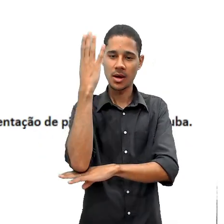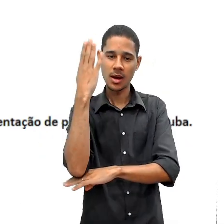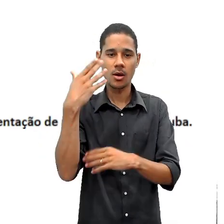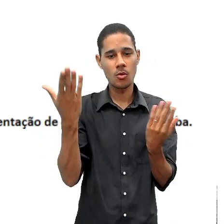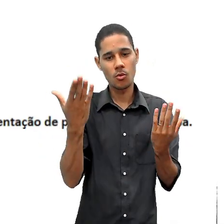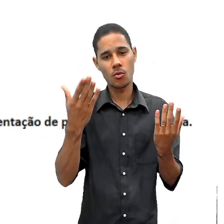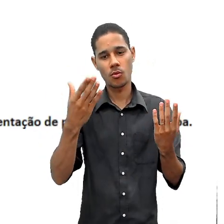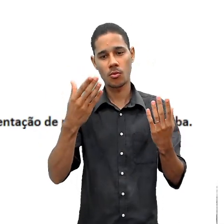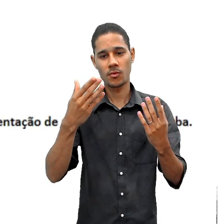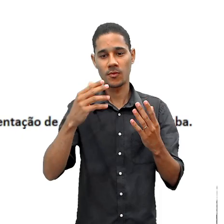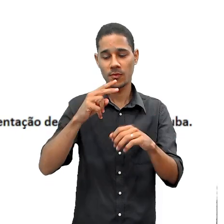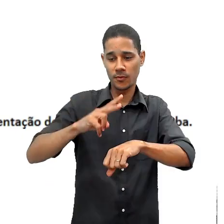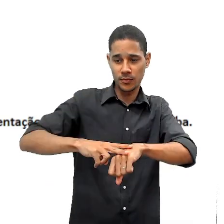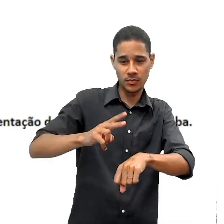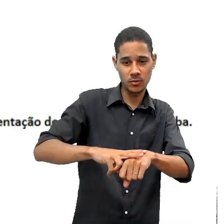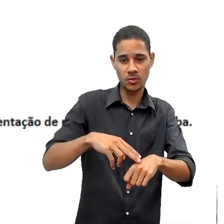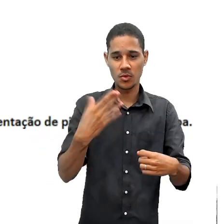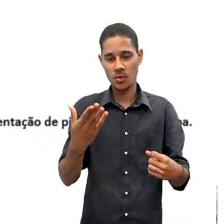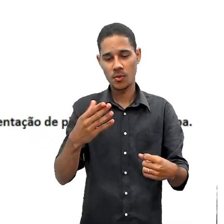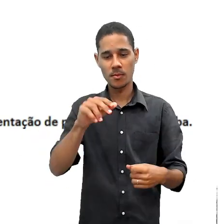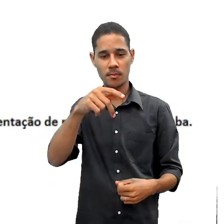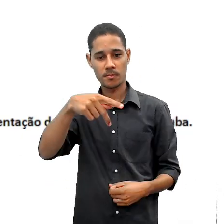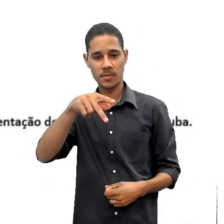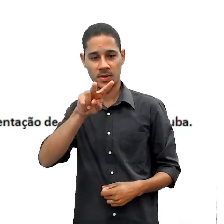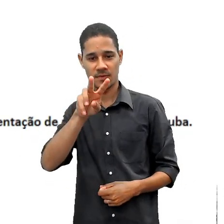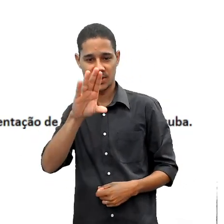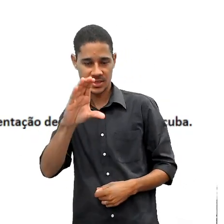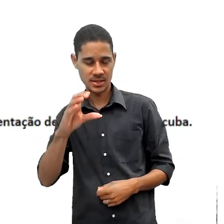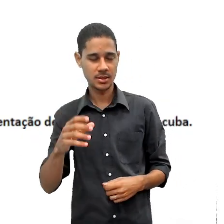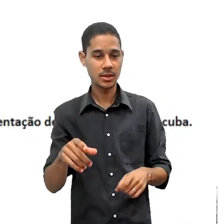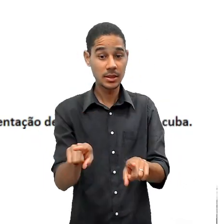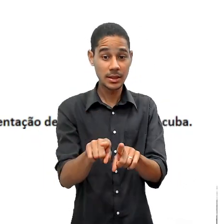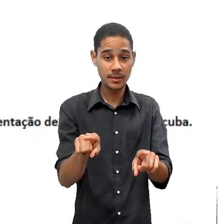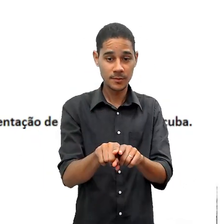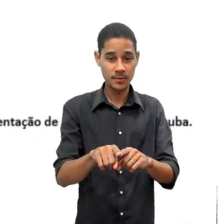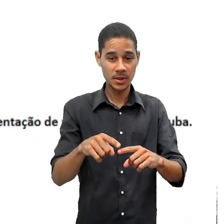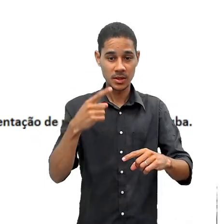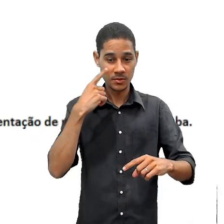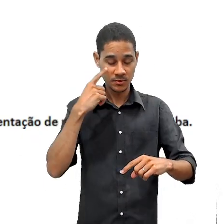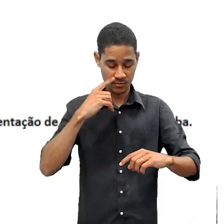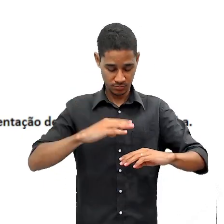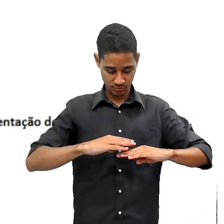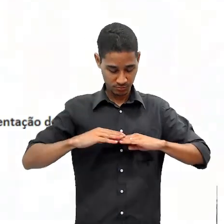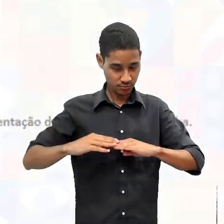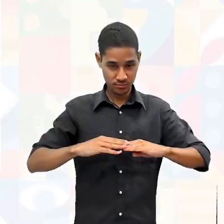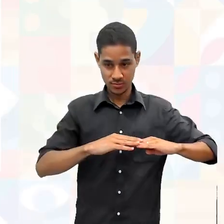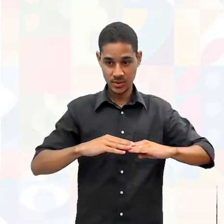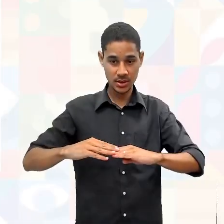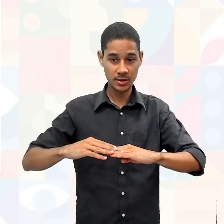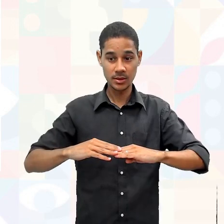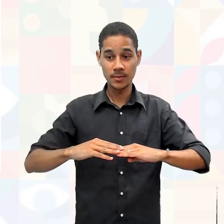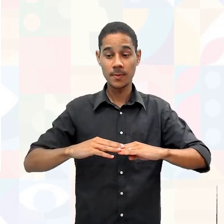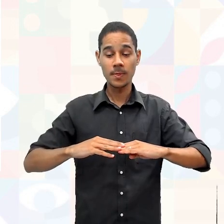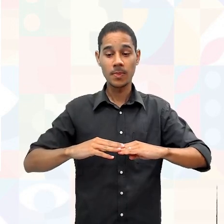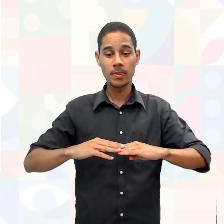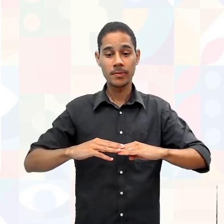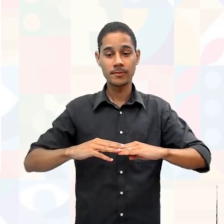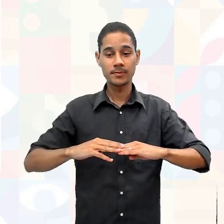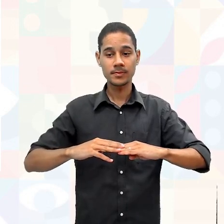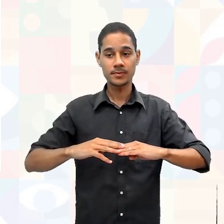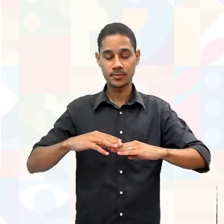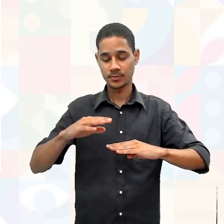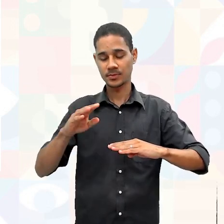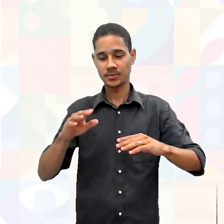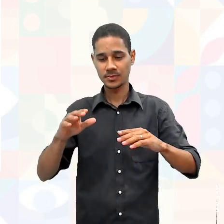os cortes, onde você vai ver a altura do peitoril, né? Que, claro, na janela baixa ela pode